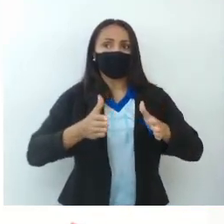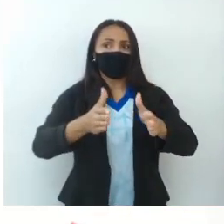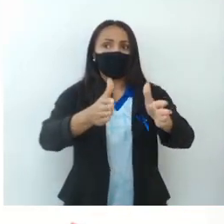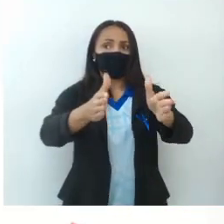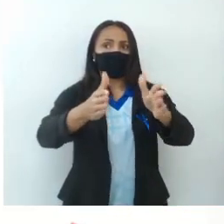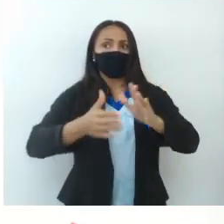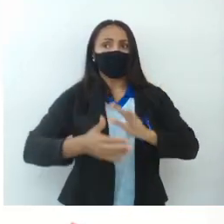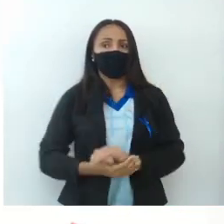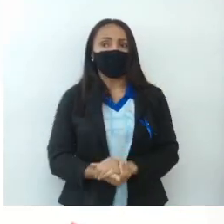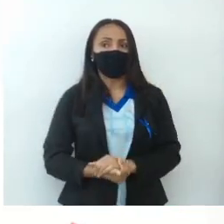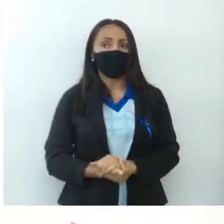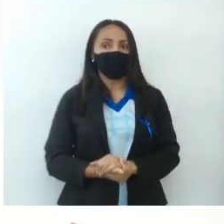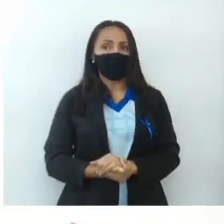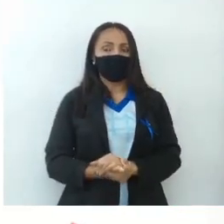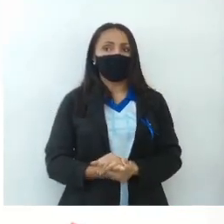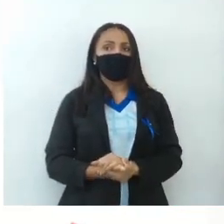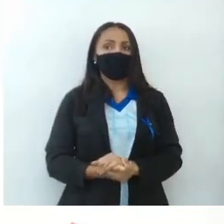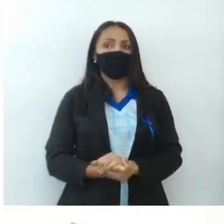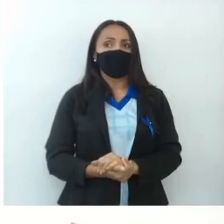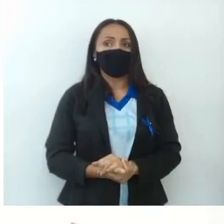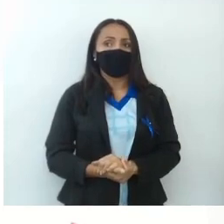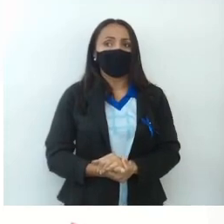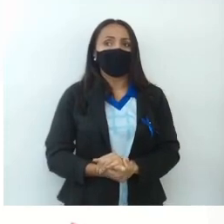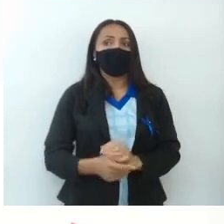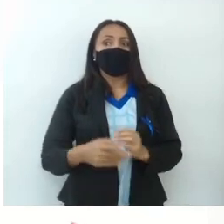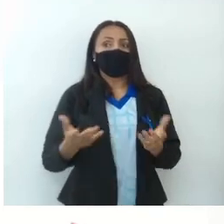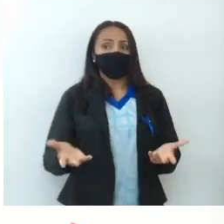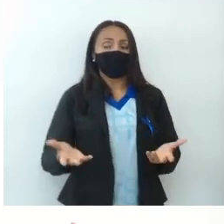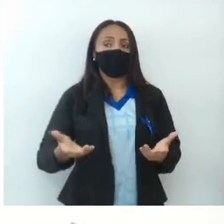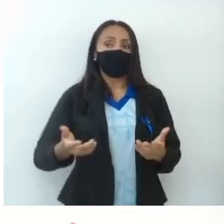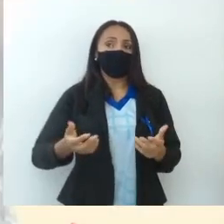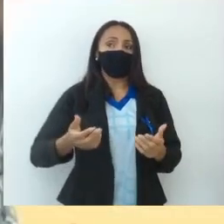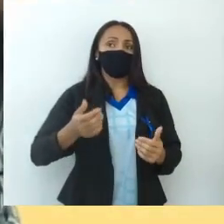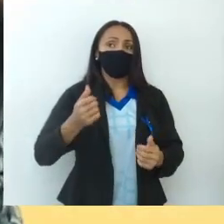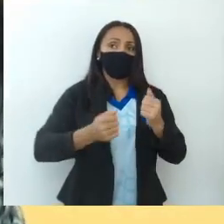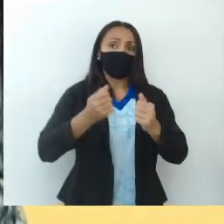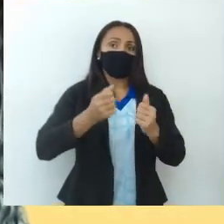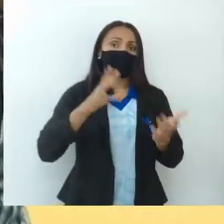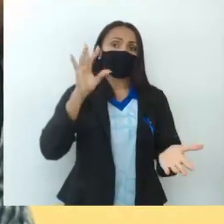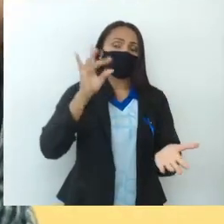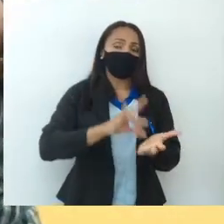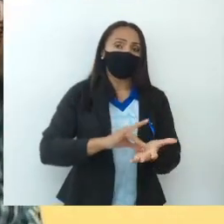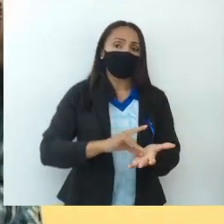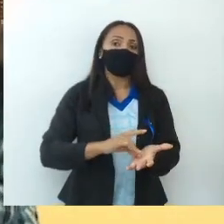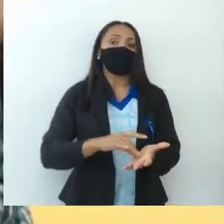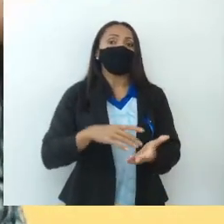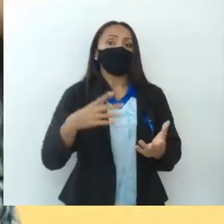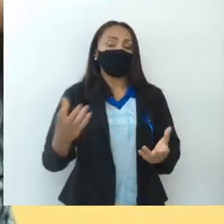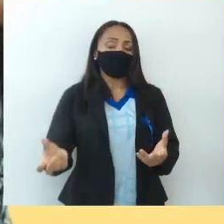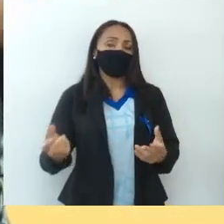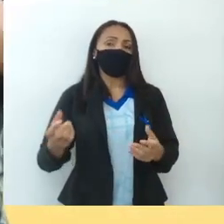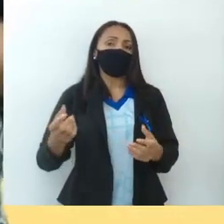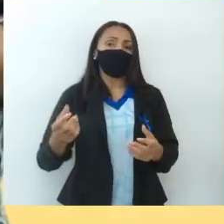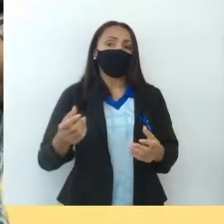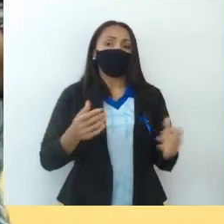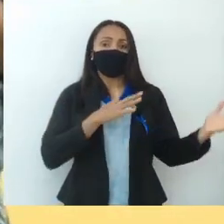um carro aí, não vejo. Porque automóvel, na verdade, chega a Recife muito, muito depois. Os automóveis chegaram aqui no Brasil,